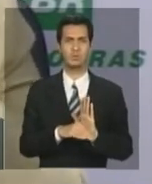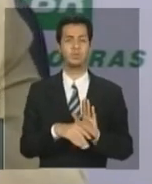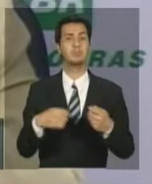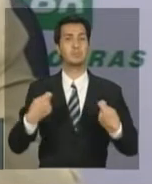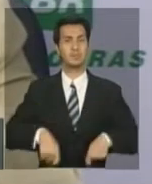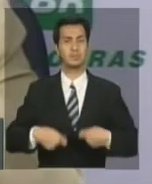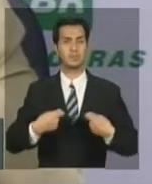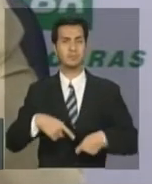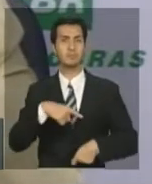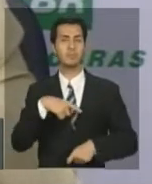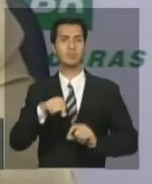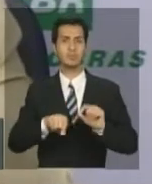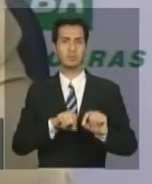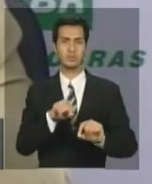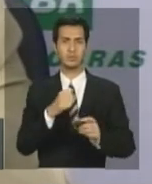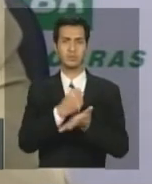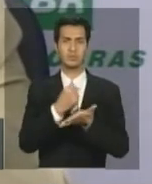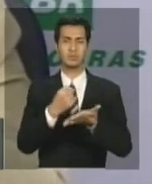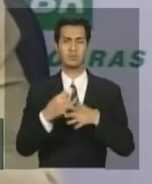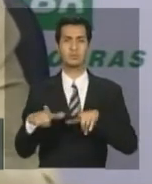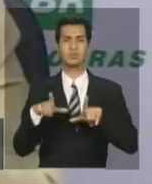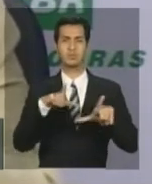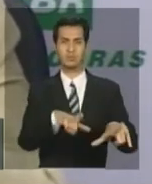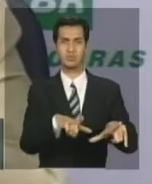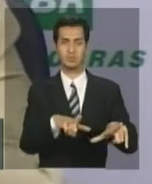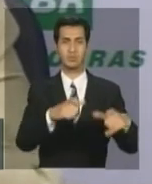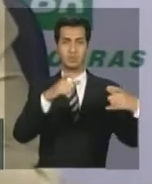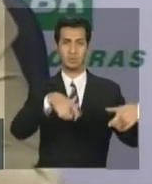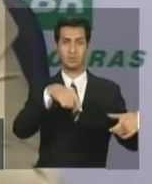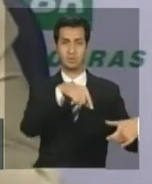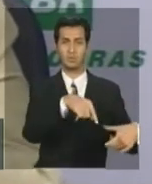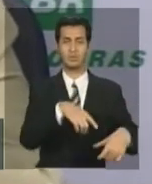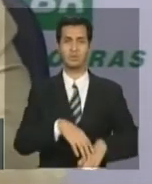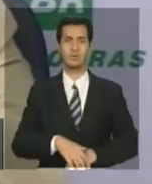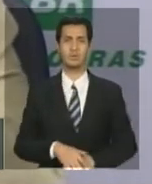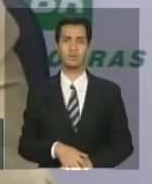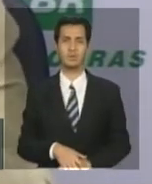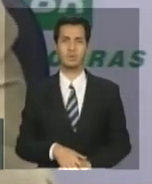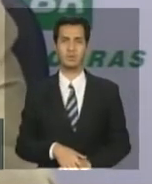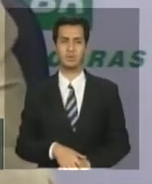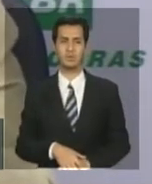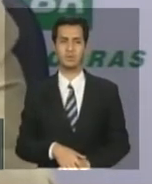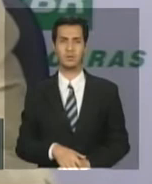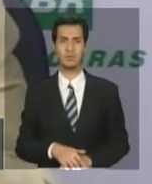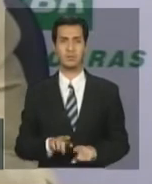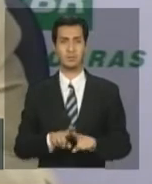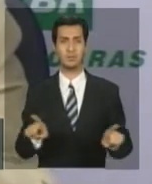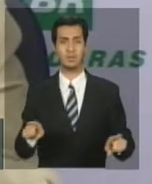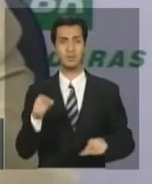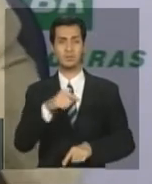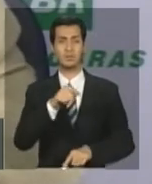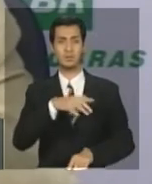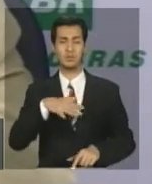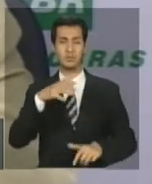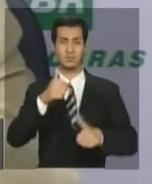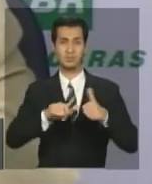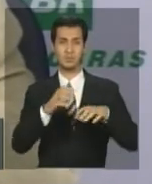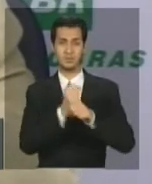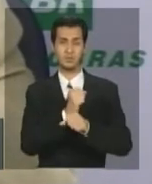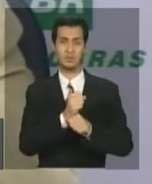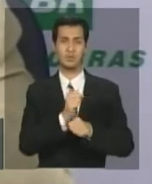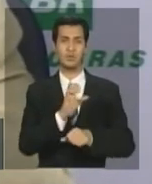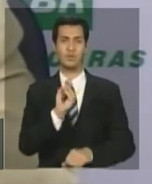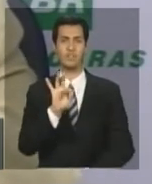tem que ter a licença prévia do terminal quando coloca nesse balanço oferta e demanda o